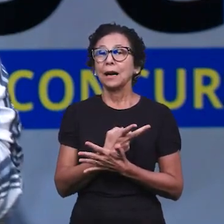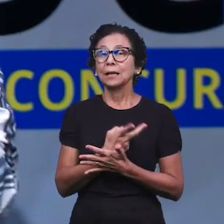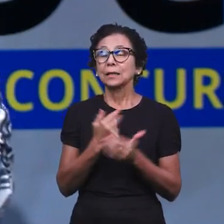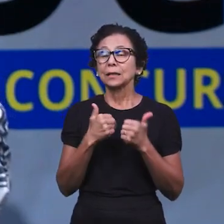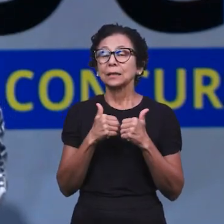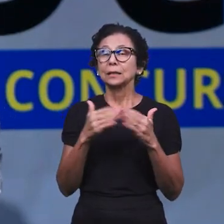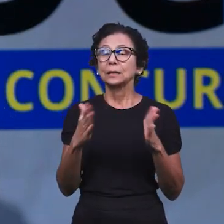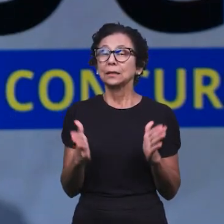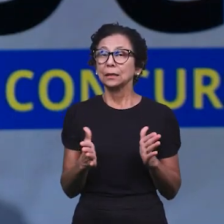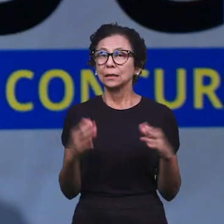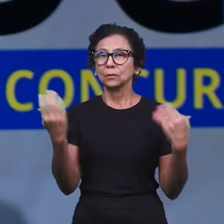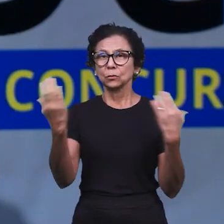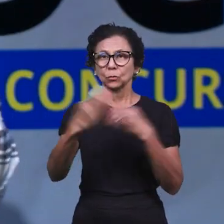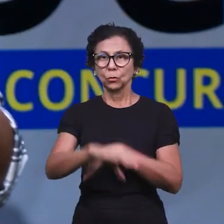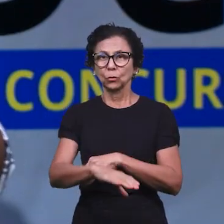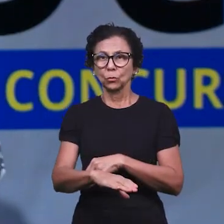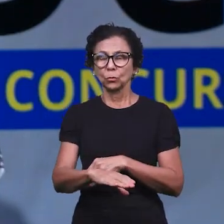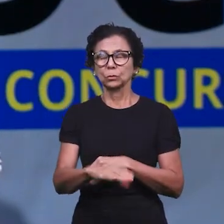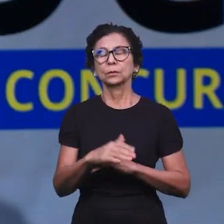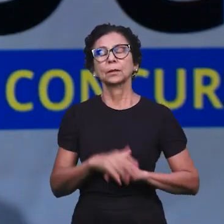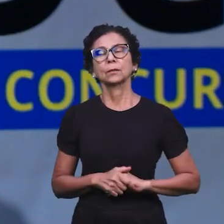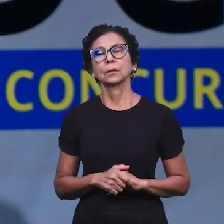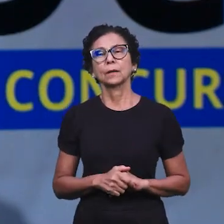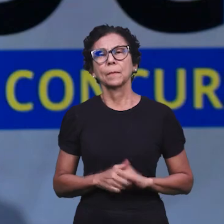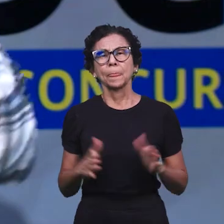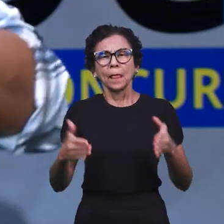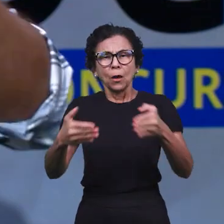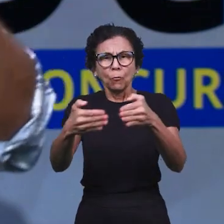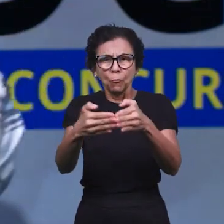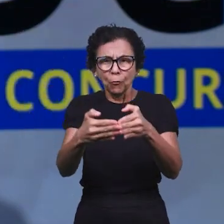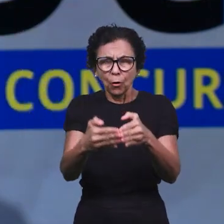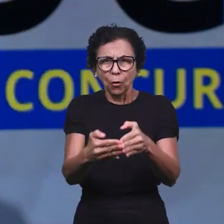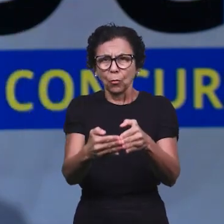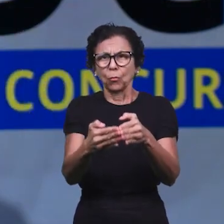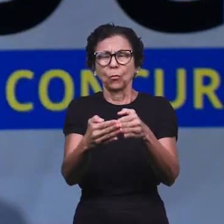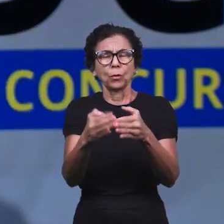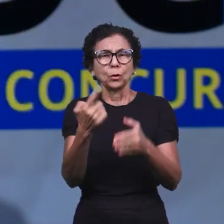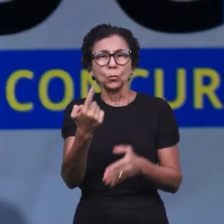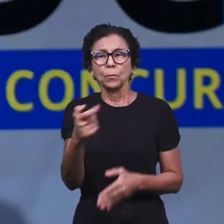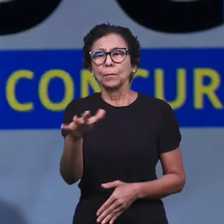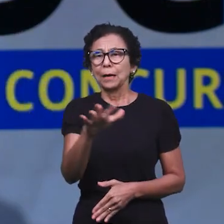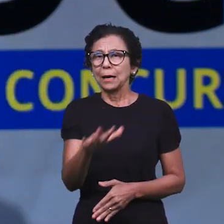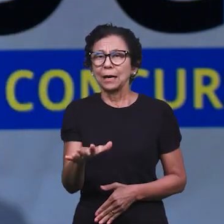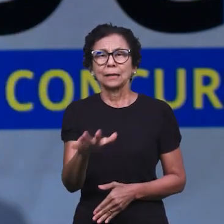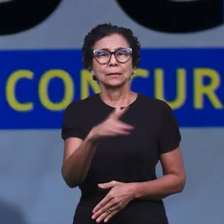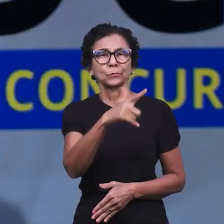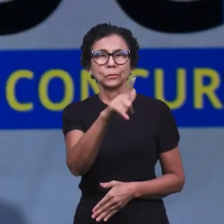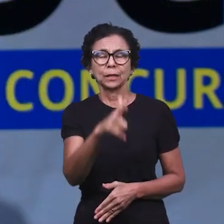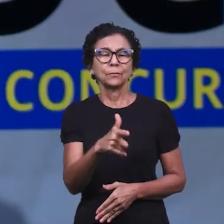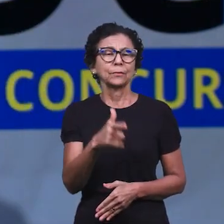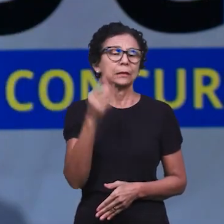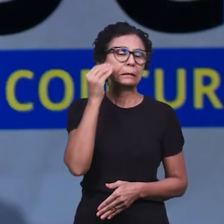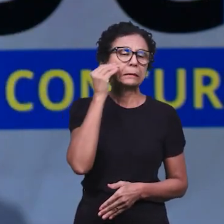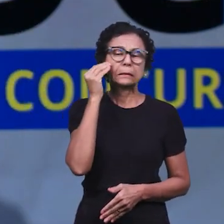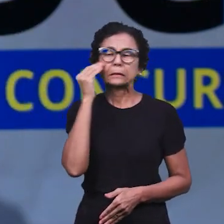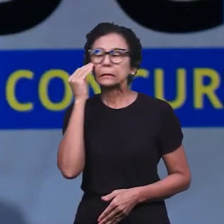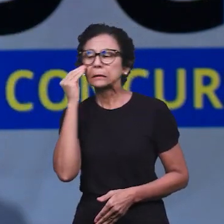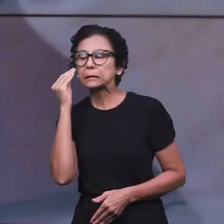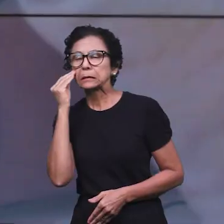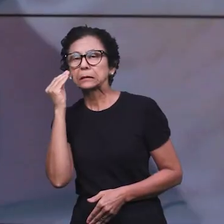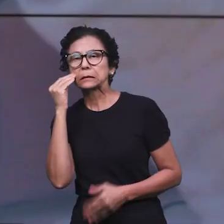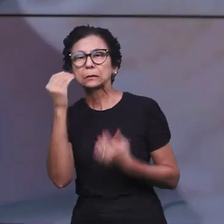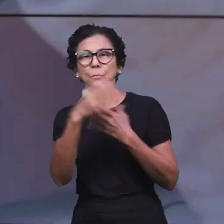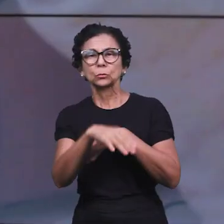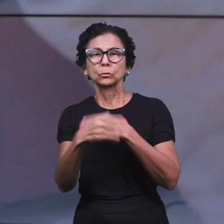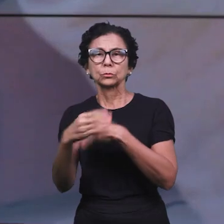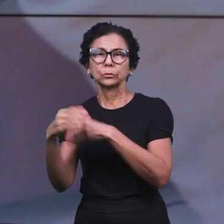ter foco nos estudos, não ter foco em uma área, ficar tentando vários concursos ao mesmo tempo, tá ok? Então